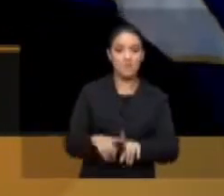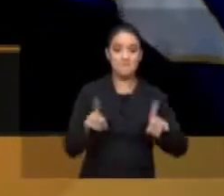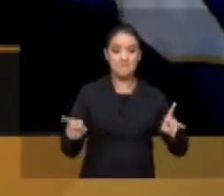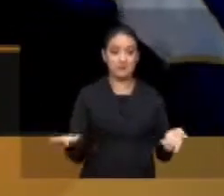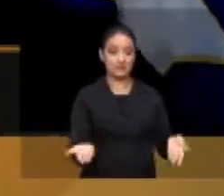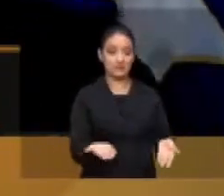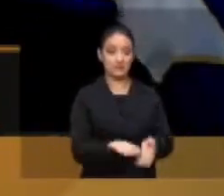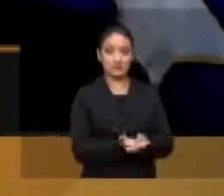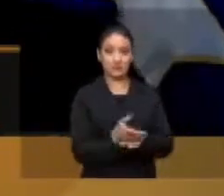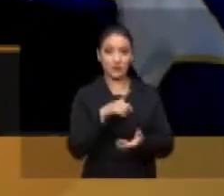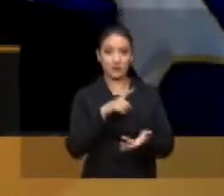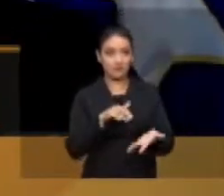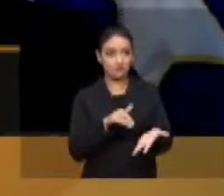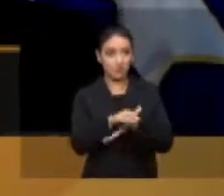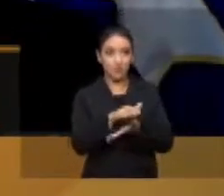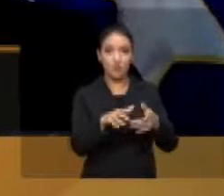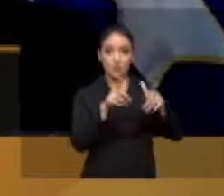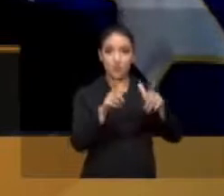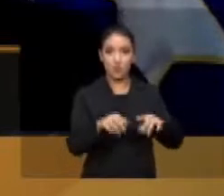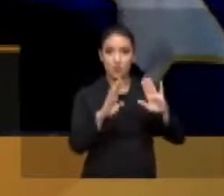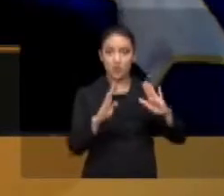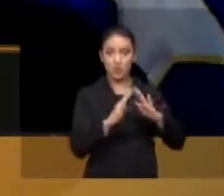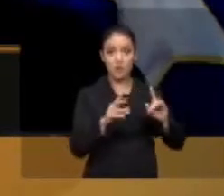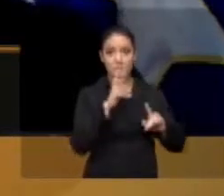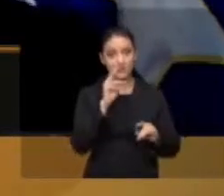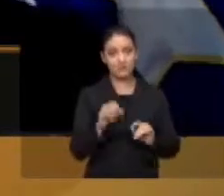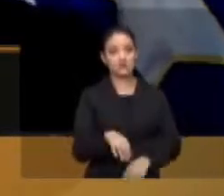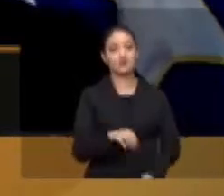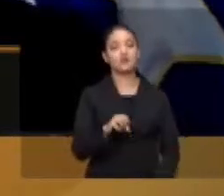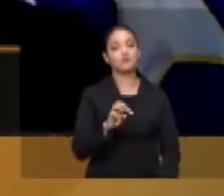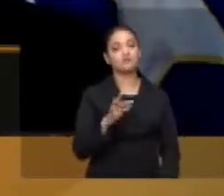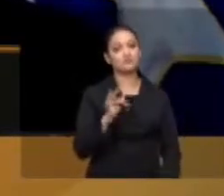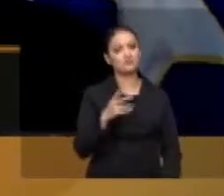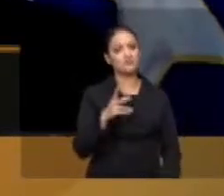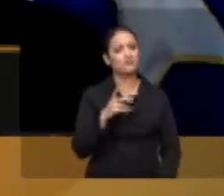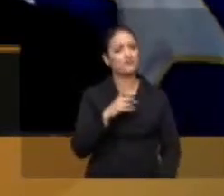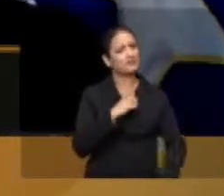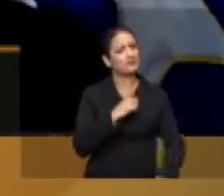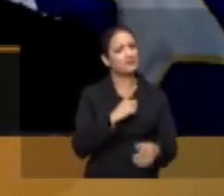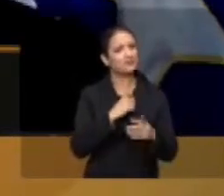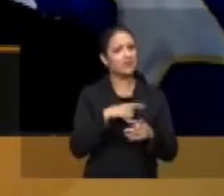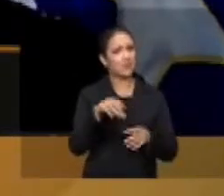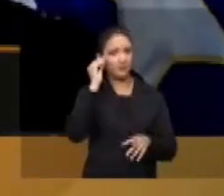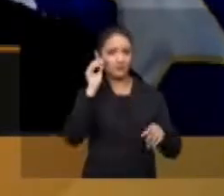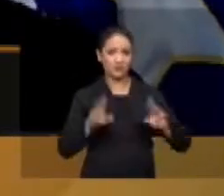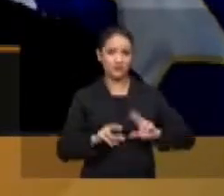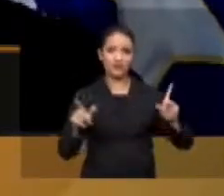desapropriação em si, parece-nos que a jurisprudência do Supremo repele esse entendimento. E assim é que,